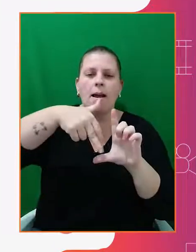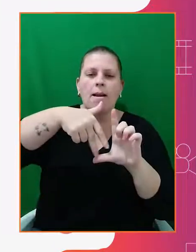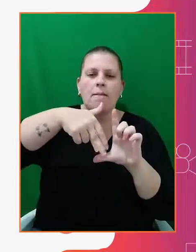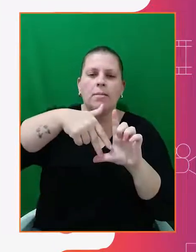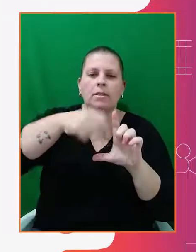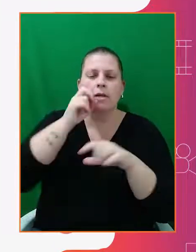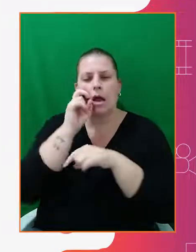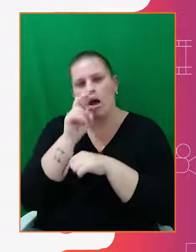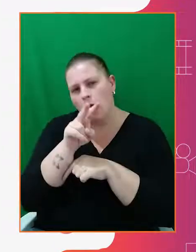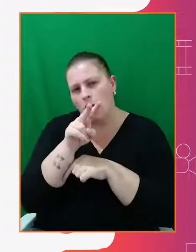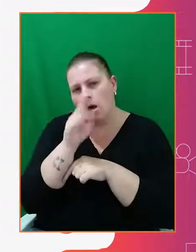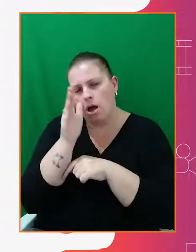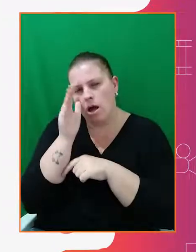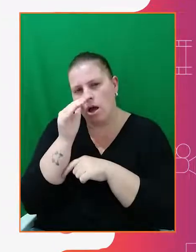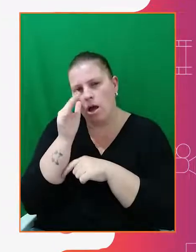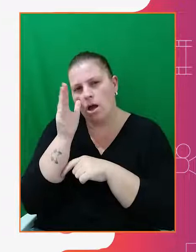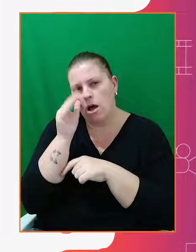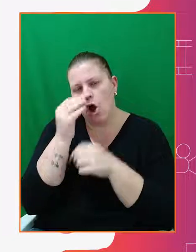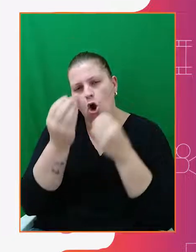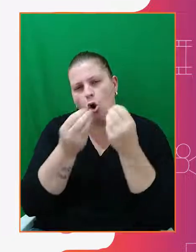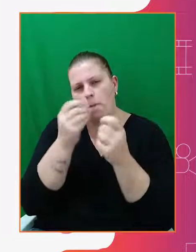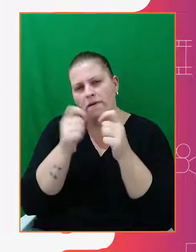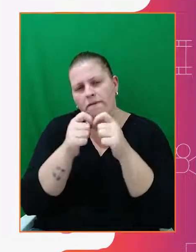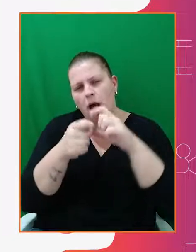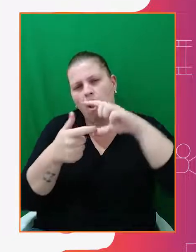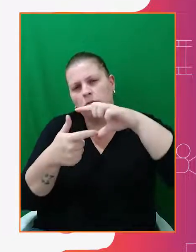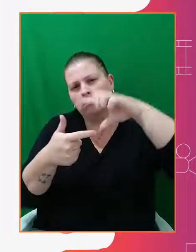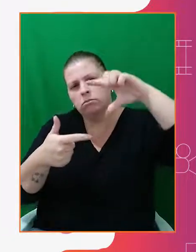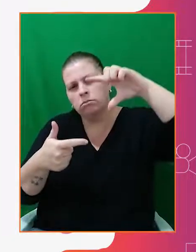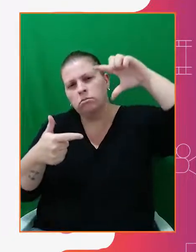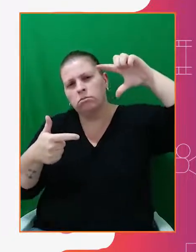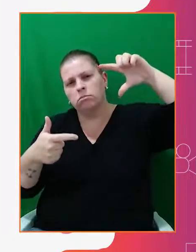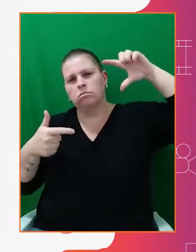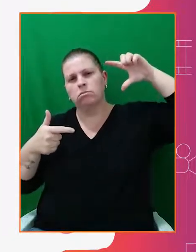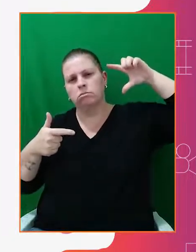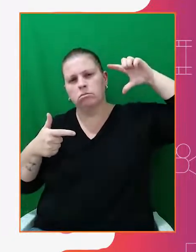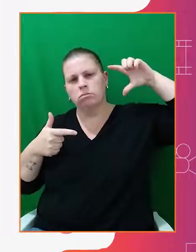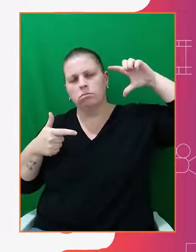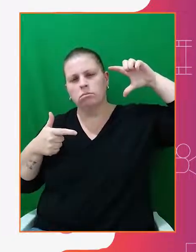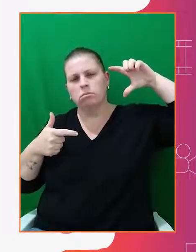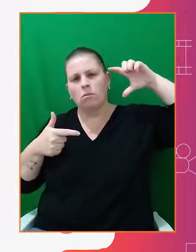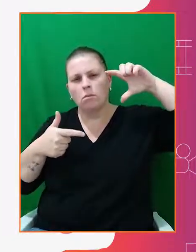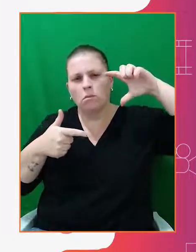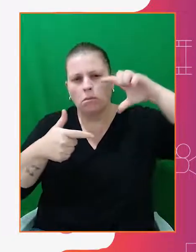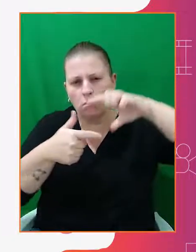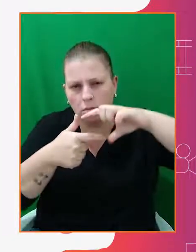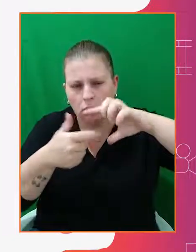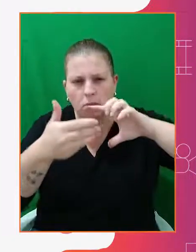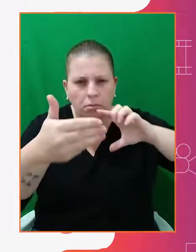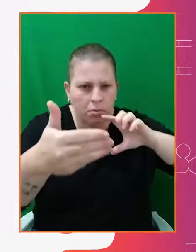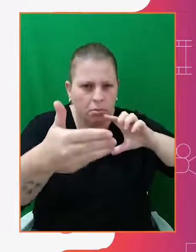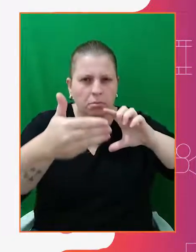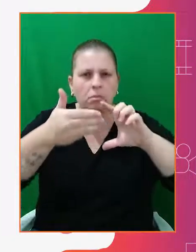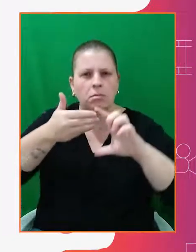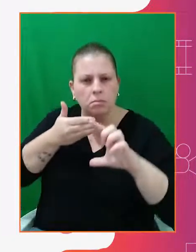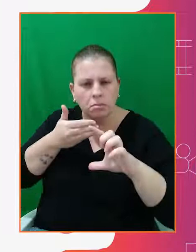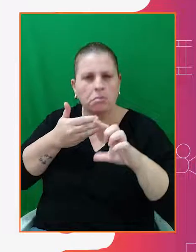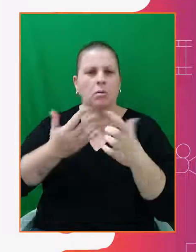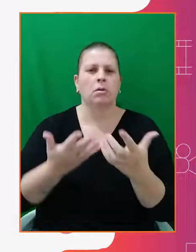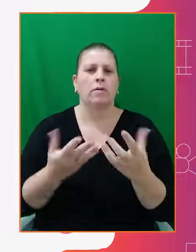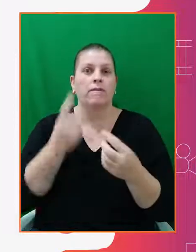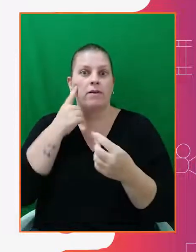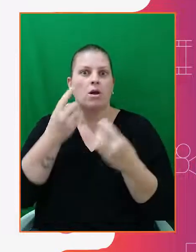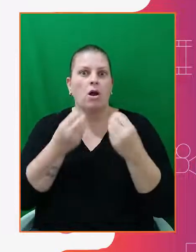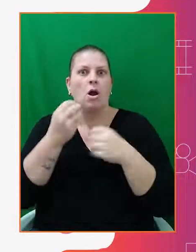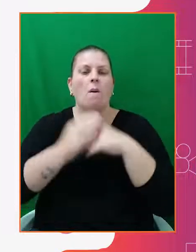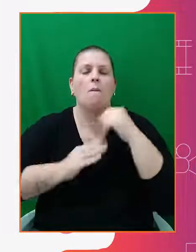feita e começar a entender como são esses planos, como são esses movimentos, como são esses ângulos, né? Um exercício que ajuda muito no entendimento